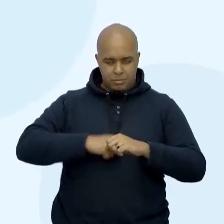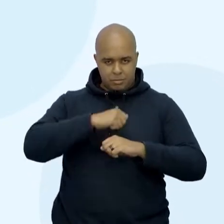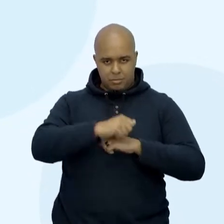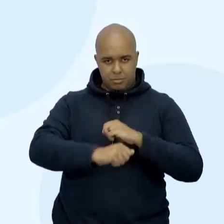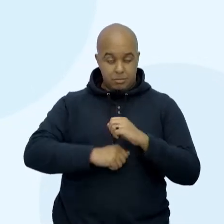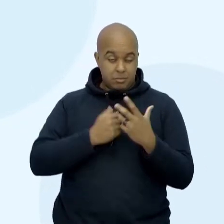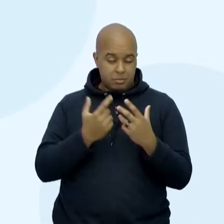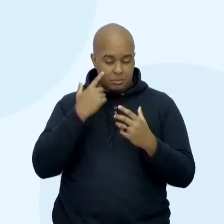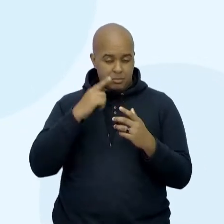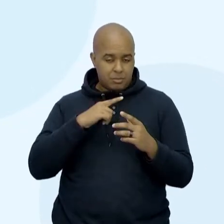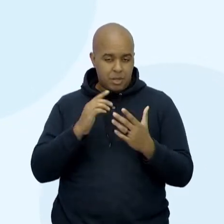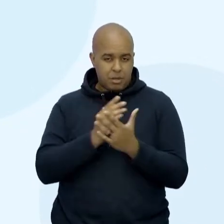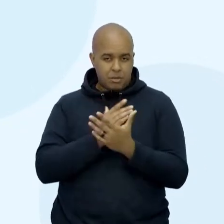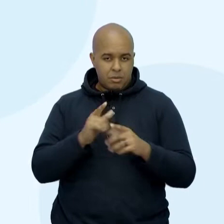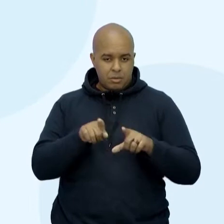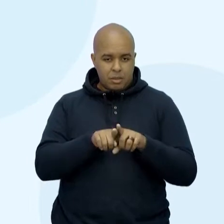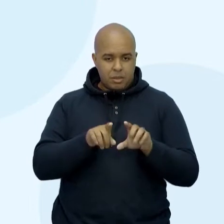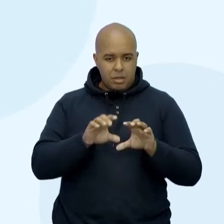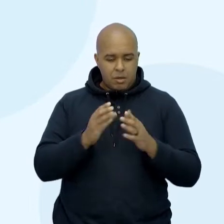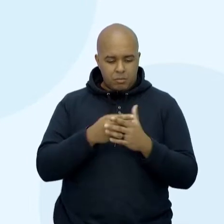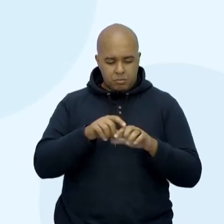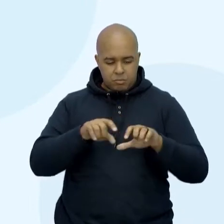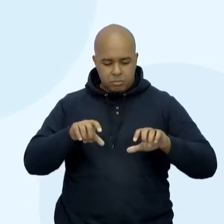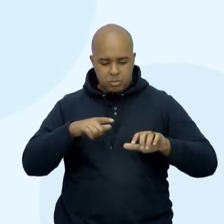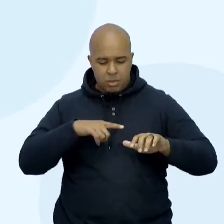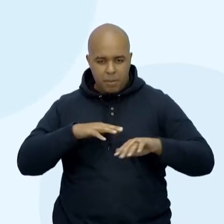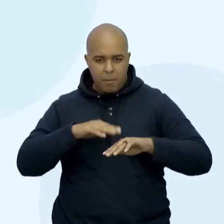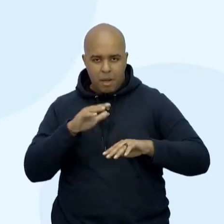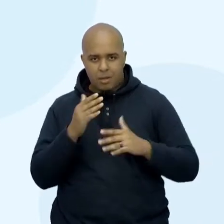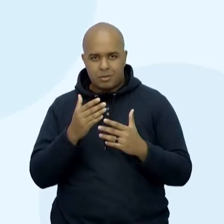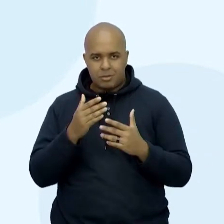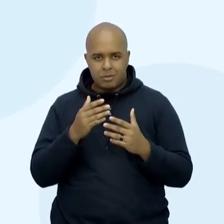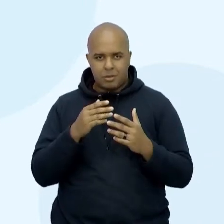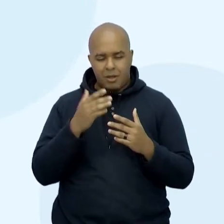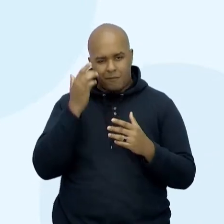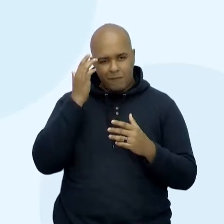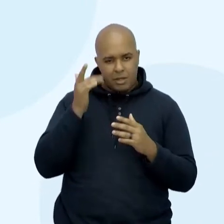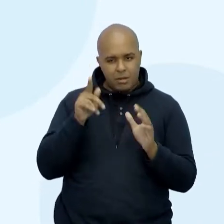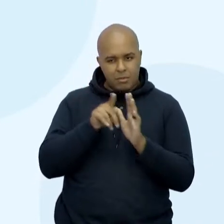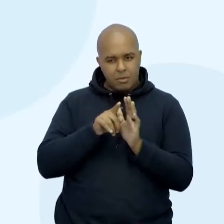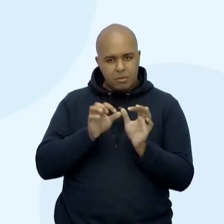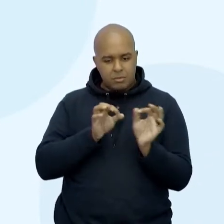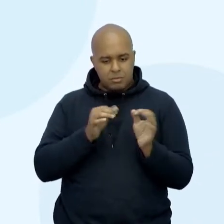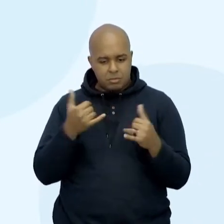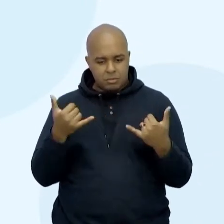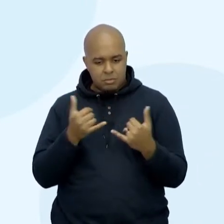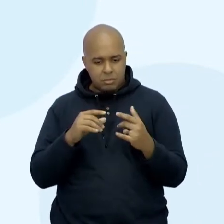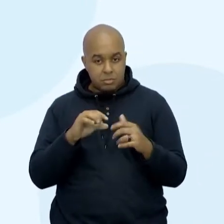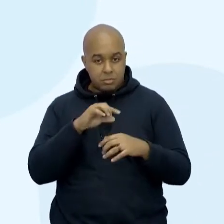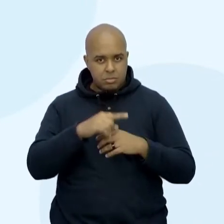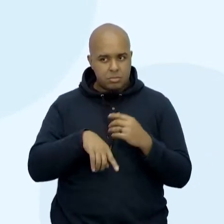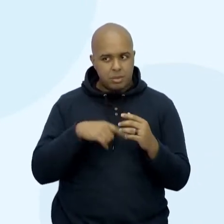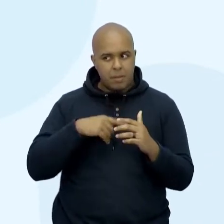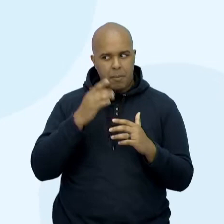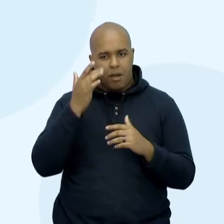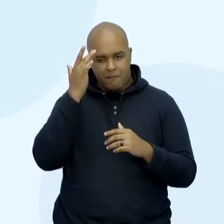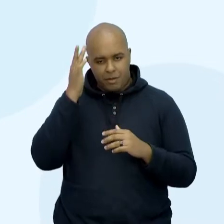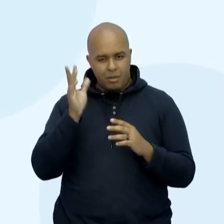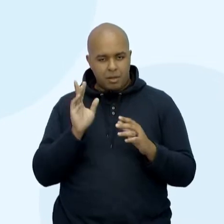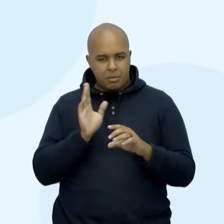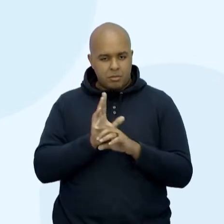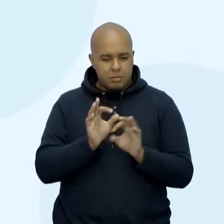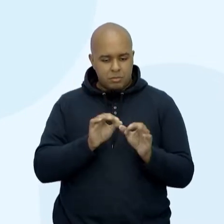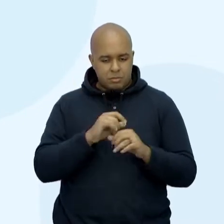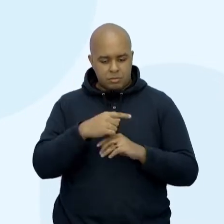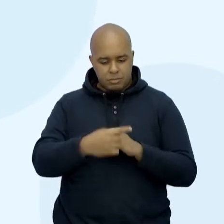né? E a gente tem alguns materiais que tem mais facilidade desse elétron orbital, tem maior facilidade desse